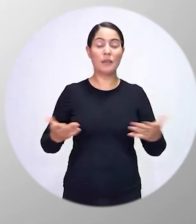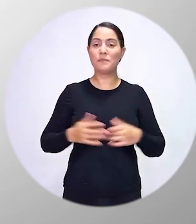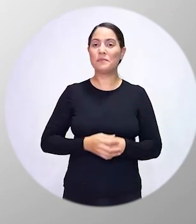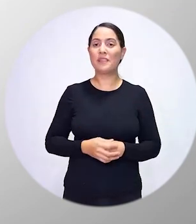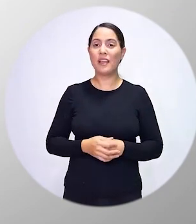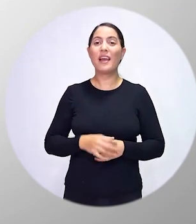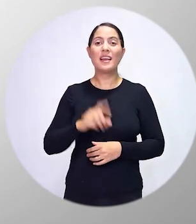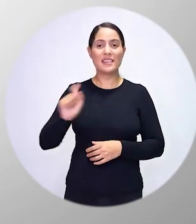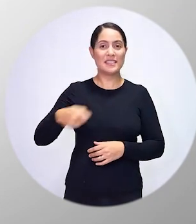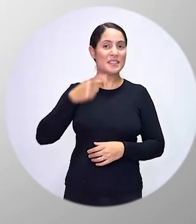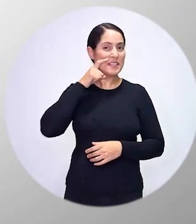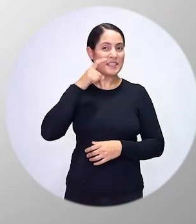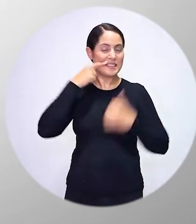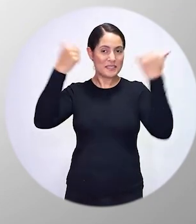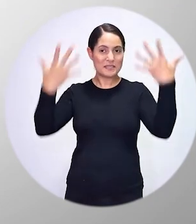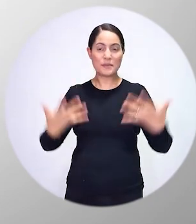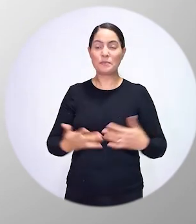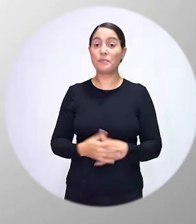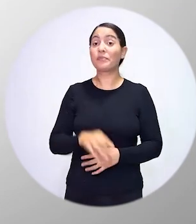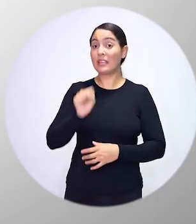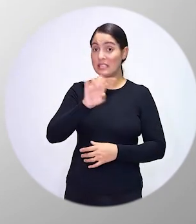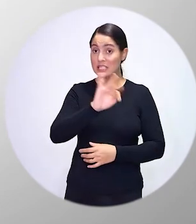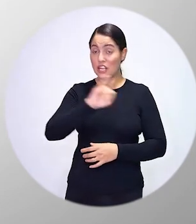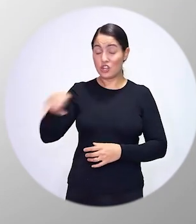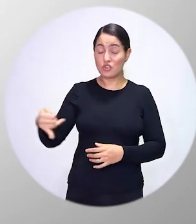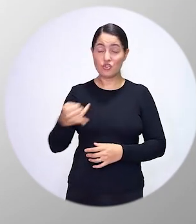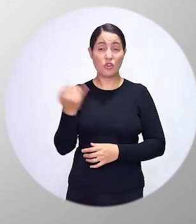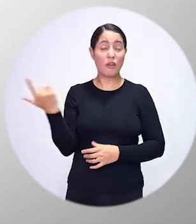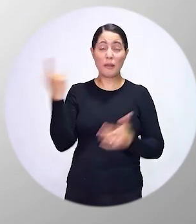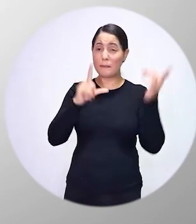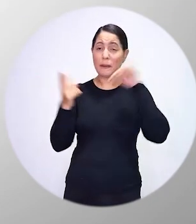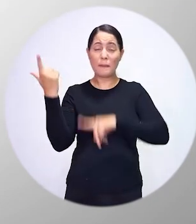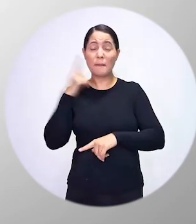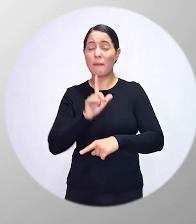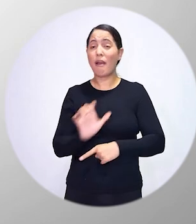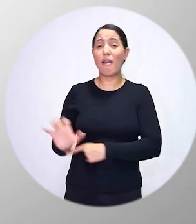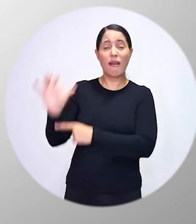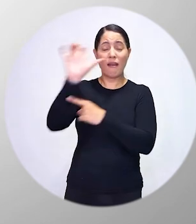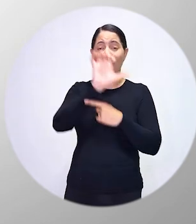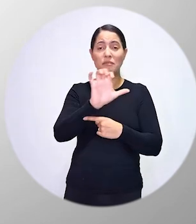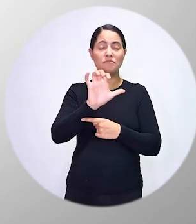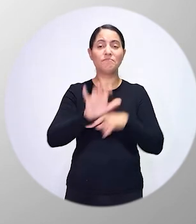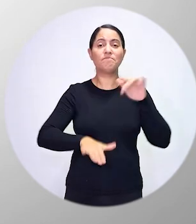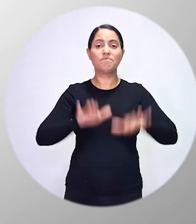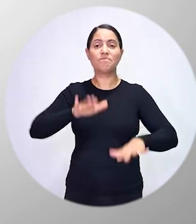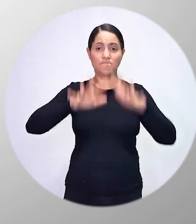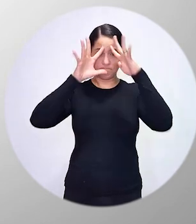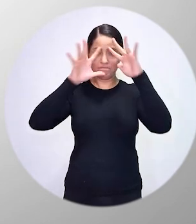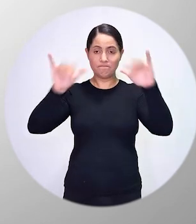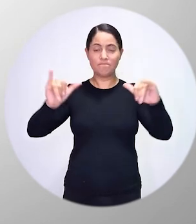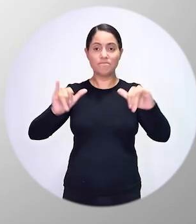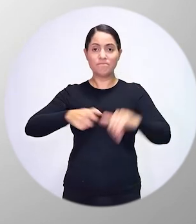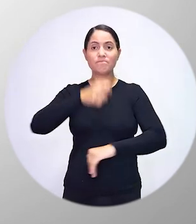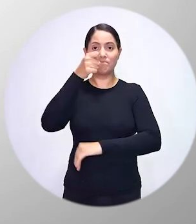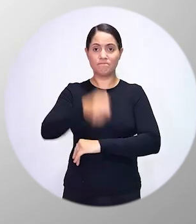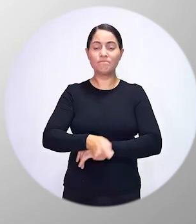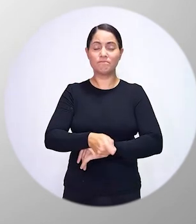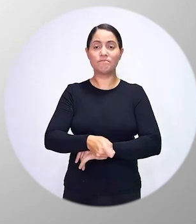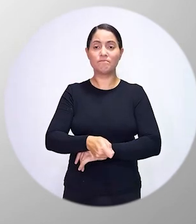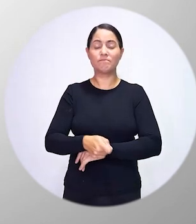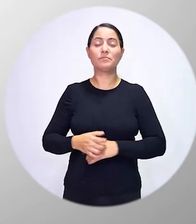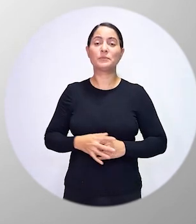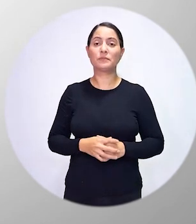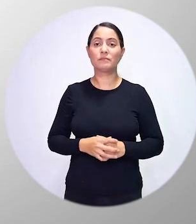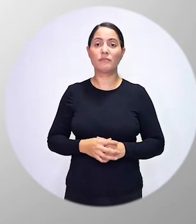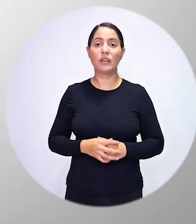conclui: a vitória no STJ teve impactos imediatos em diversos estados, com decisões de tribunais locais aplicando